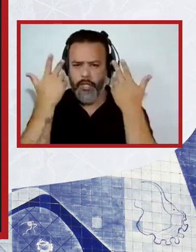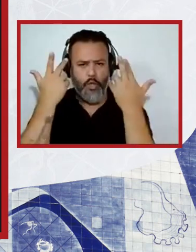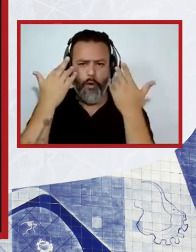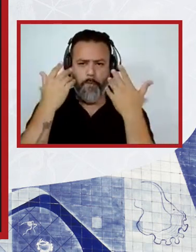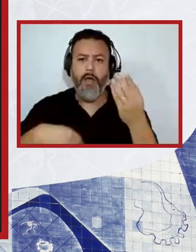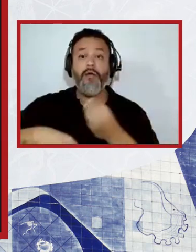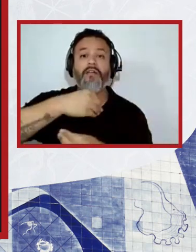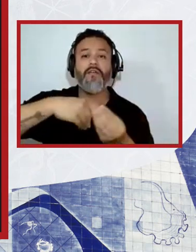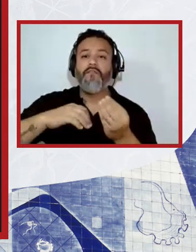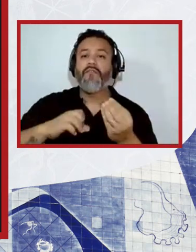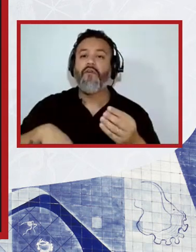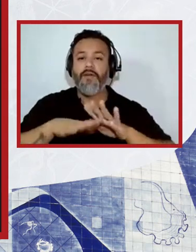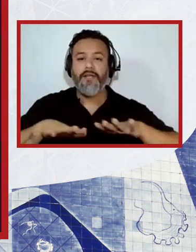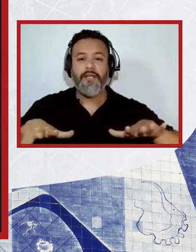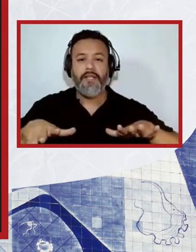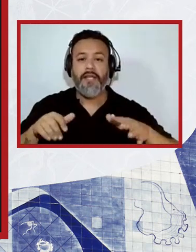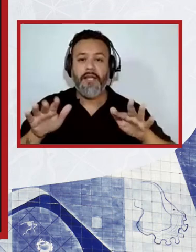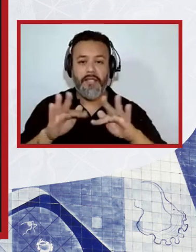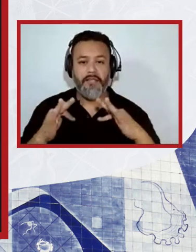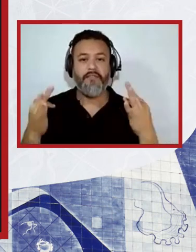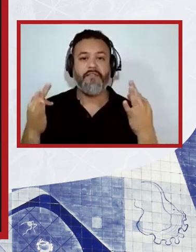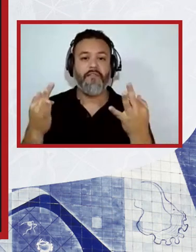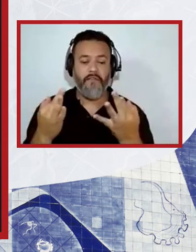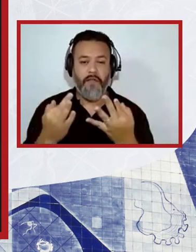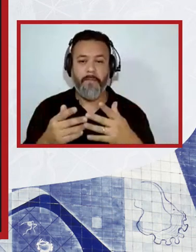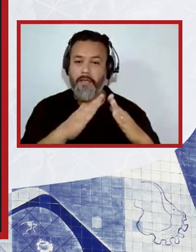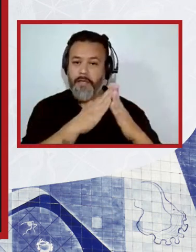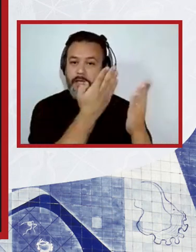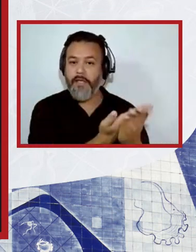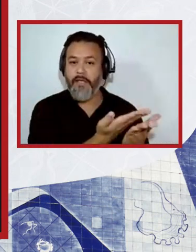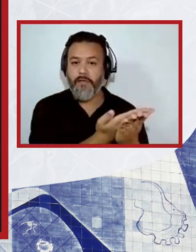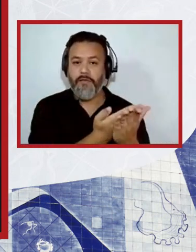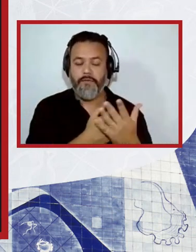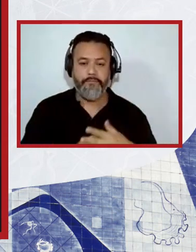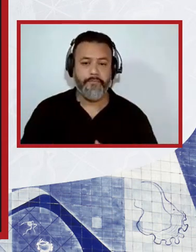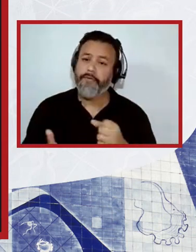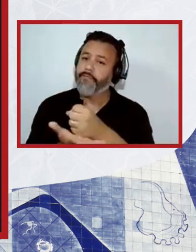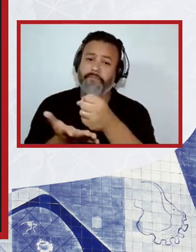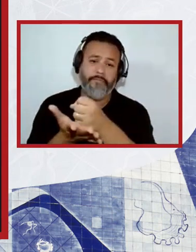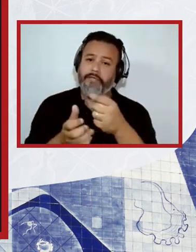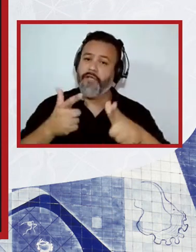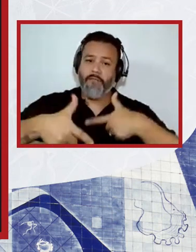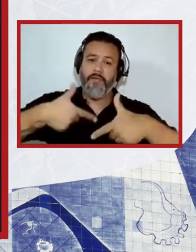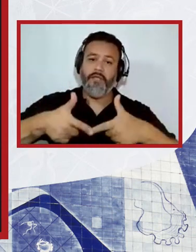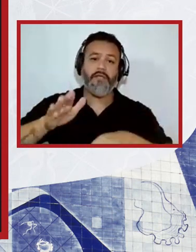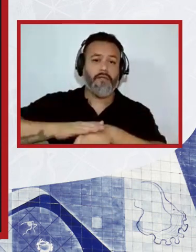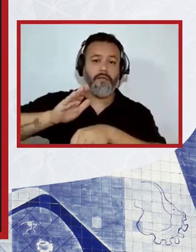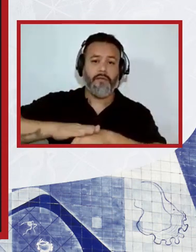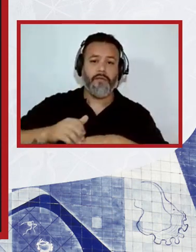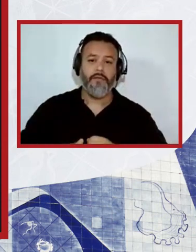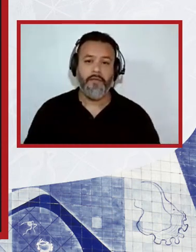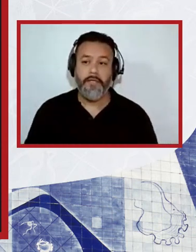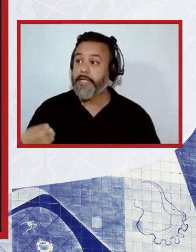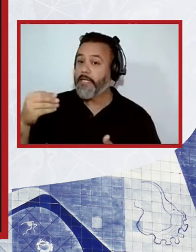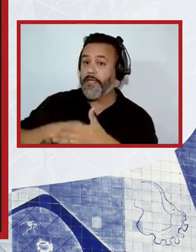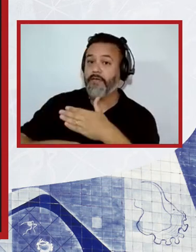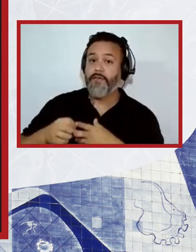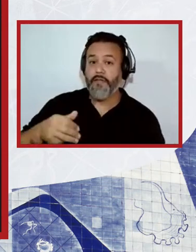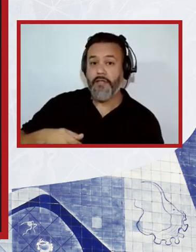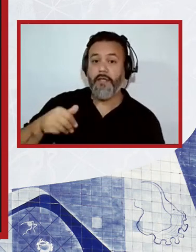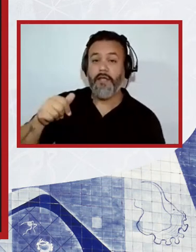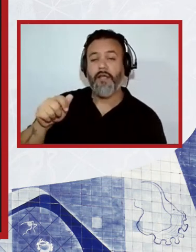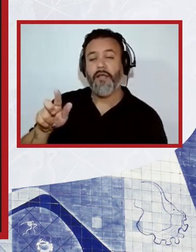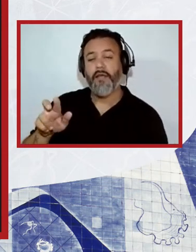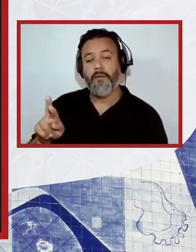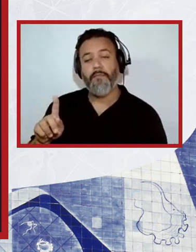escolas. Basicamente, assim, é esse meu trabalho. E já entrando aqui para a gente falar um pouco da Margarete,